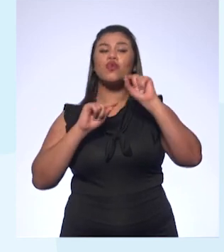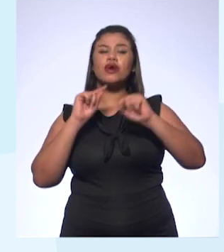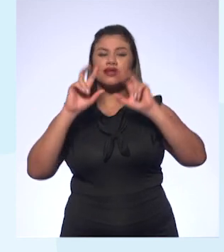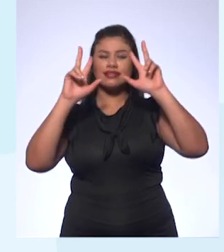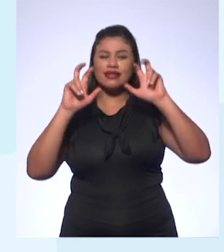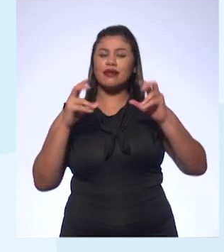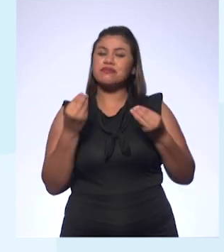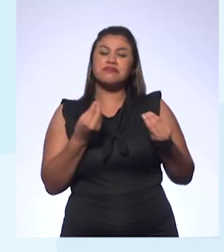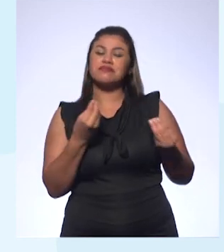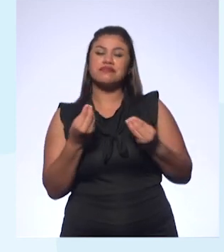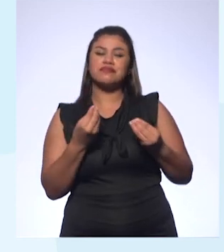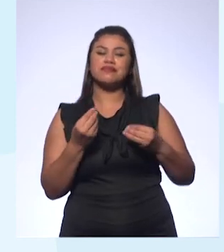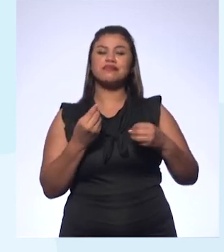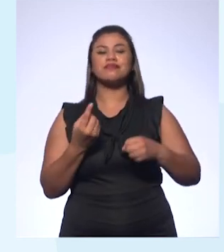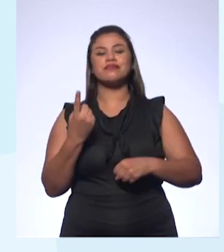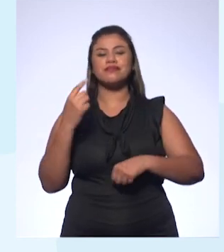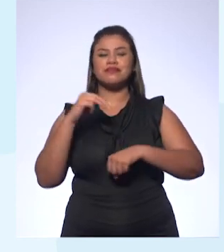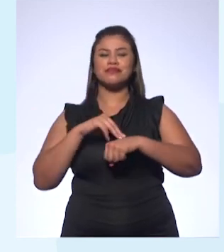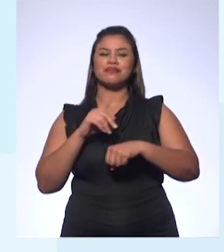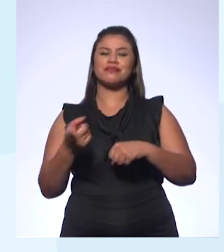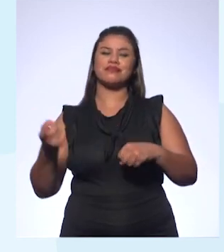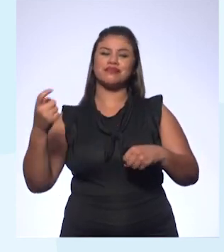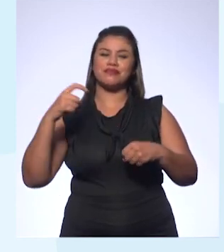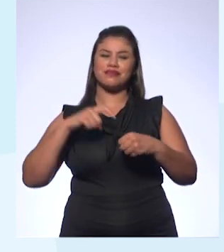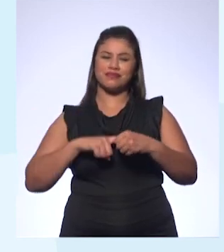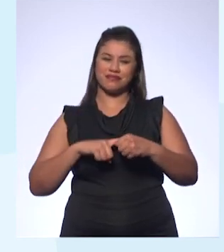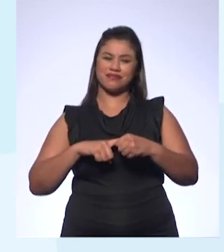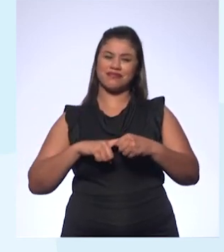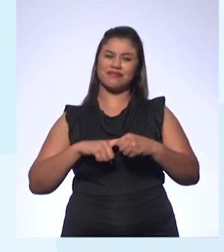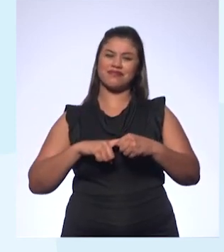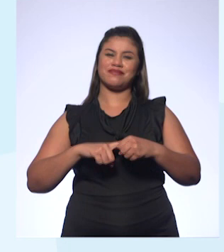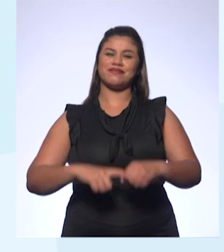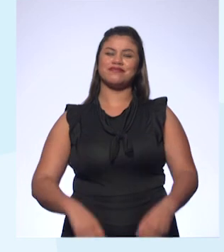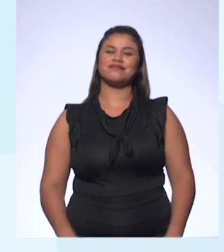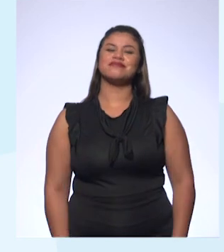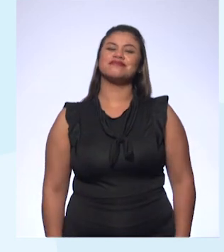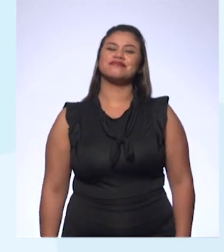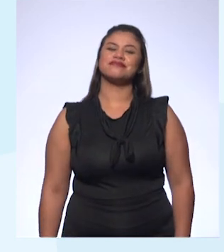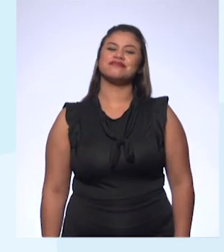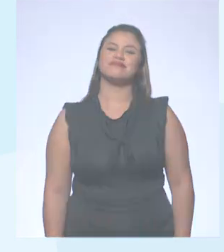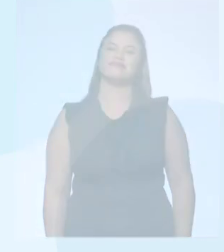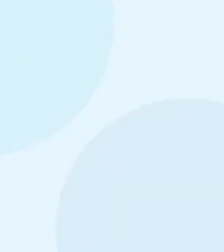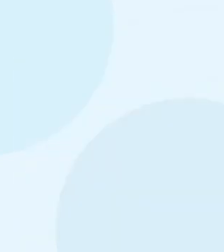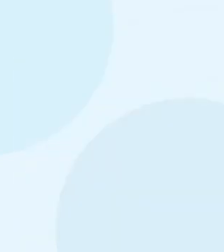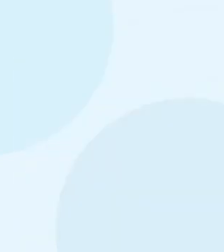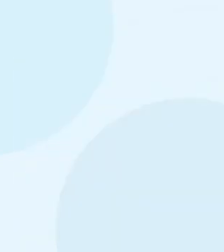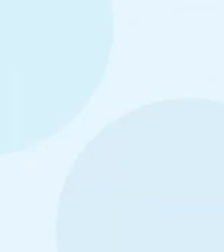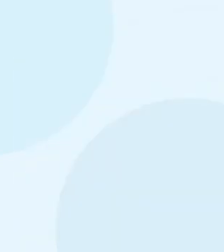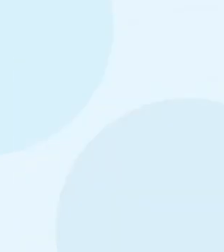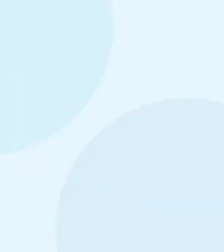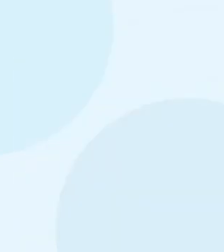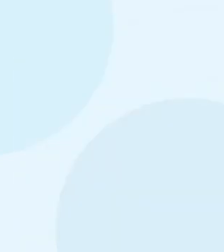tema Covid-19. 1 minuto e a gente já volta.